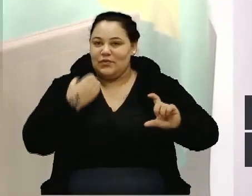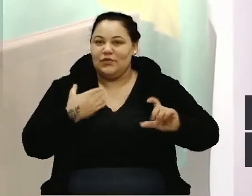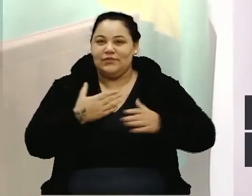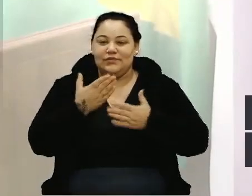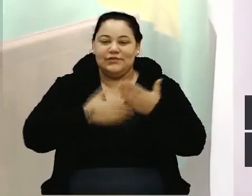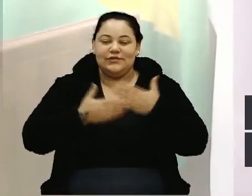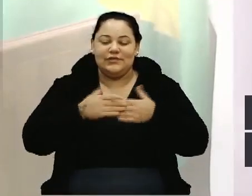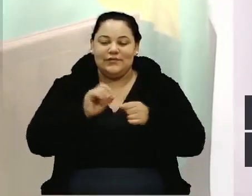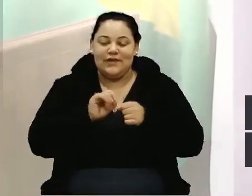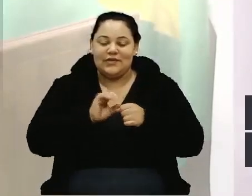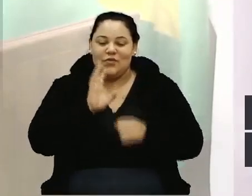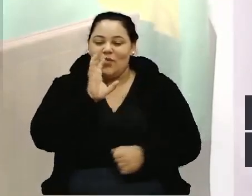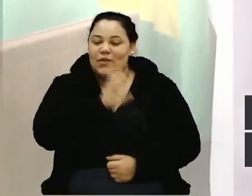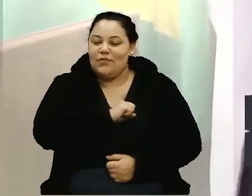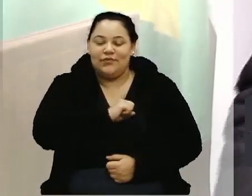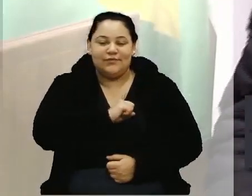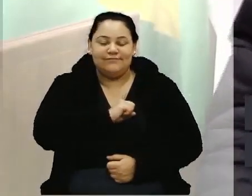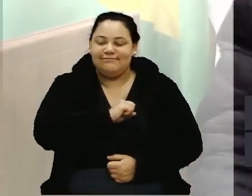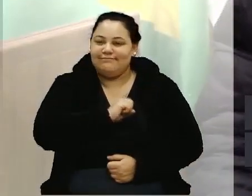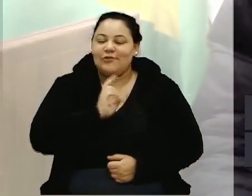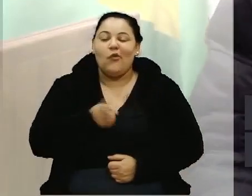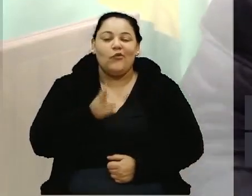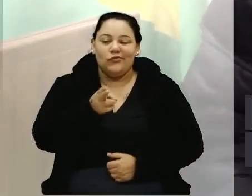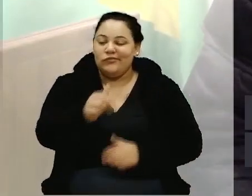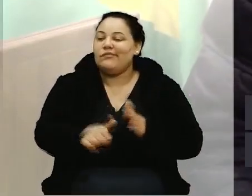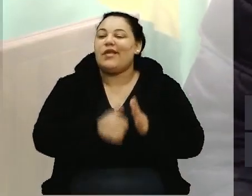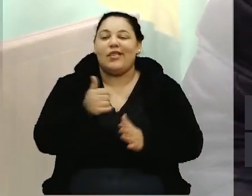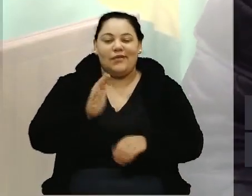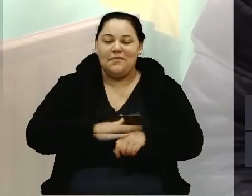as coisas andam melhor e mais rápido.